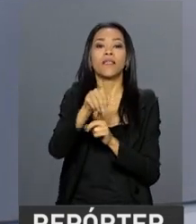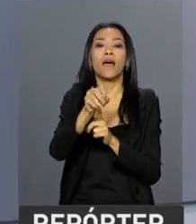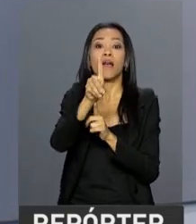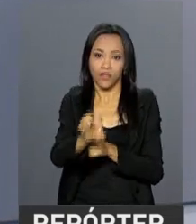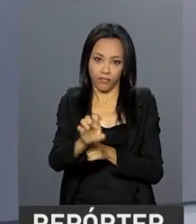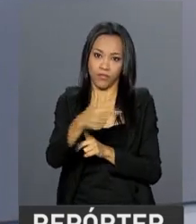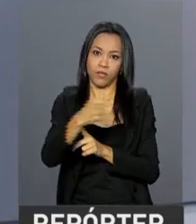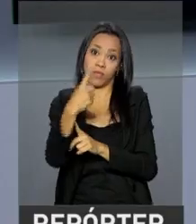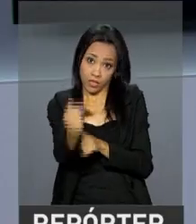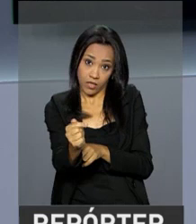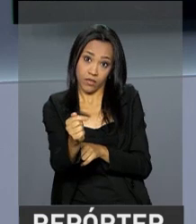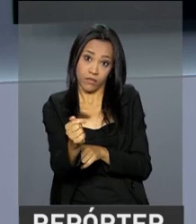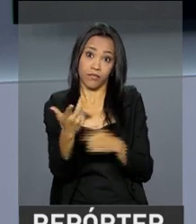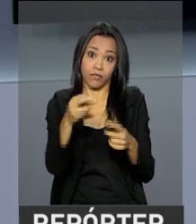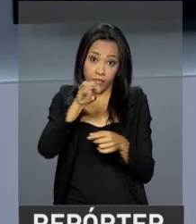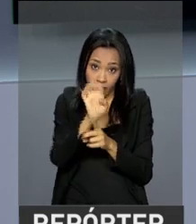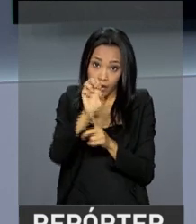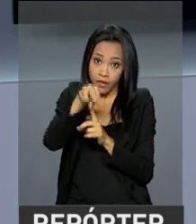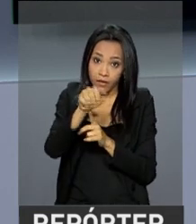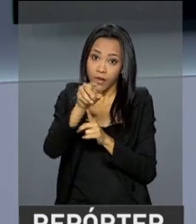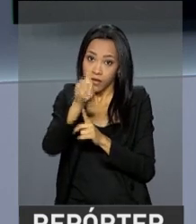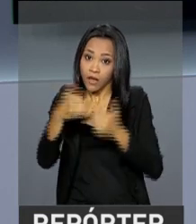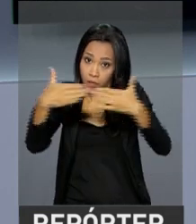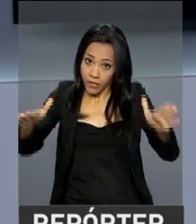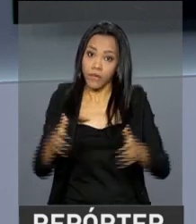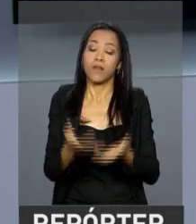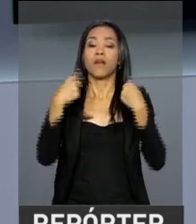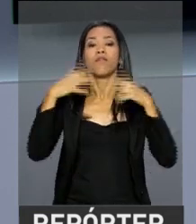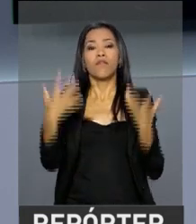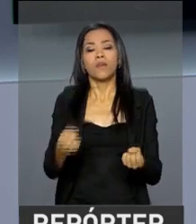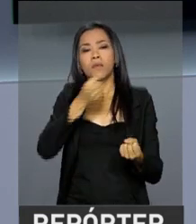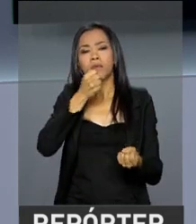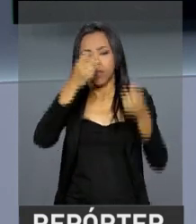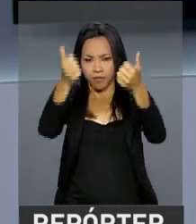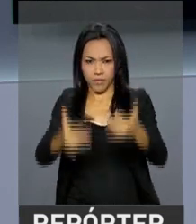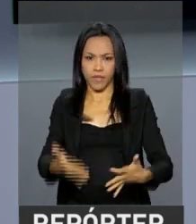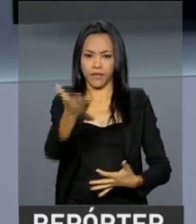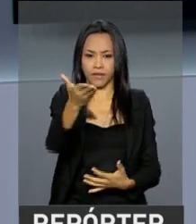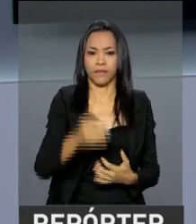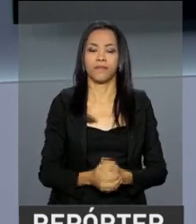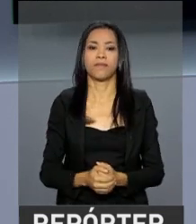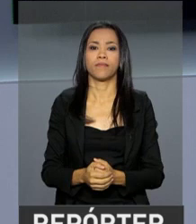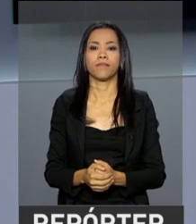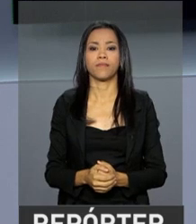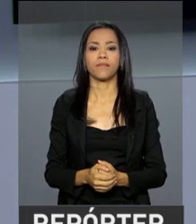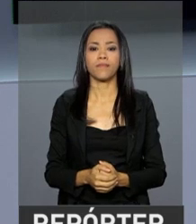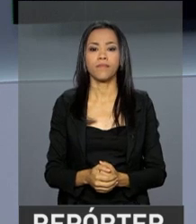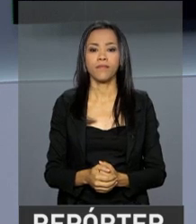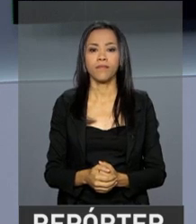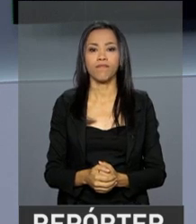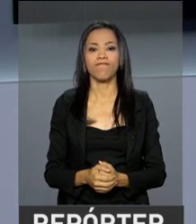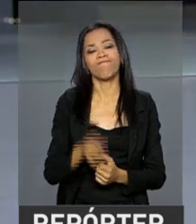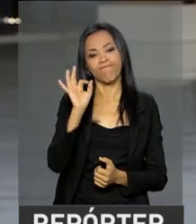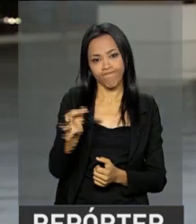de 2017 nós vamos voltar a falar com o repórter João Pedro Neto que conta mais pra gente João Pedro Oi